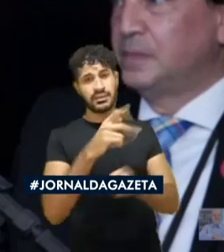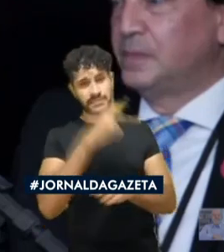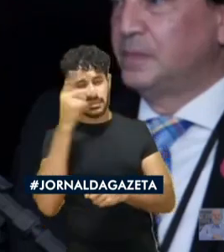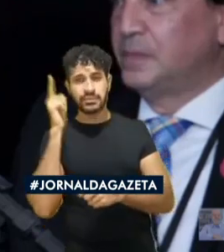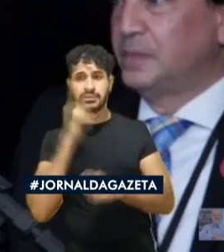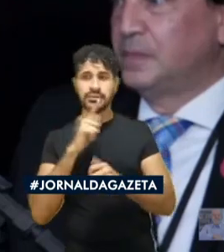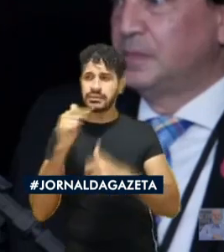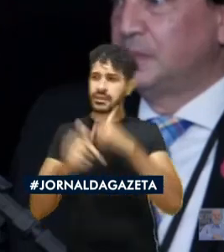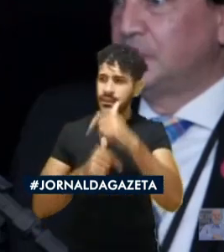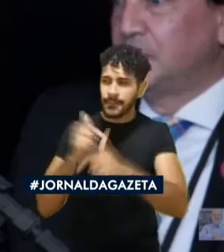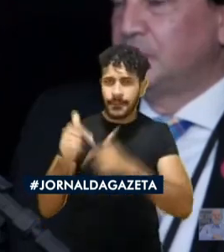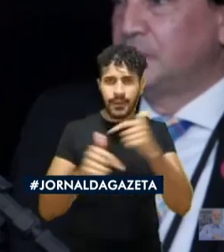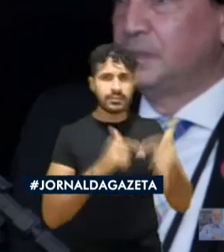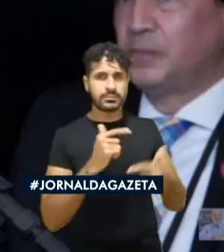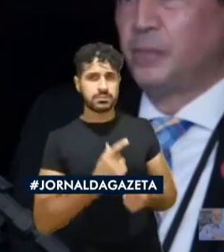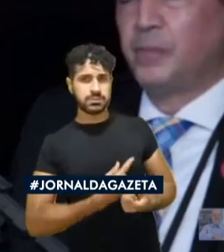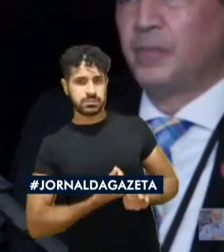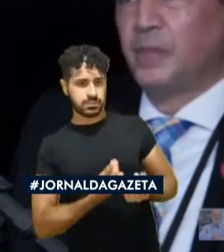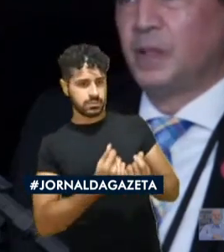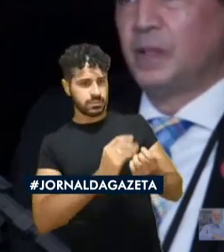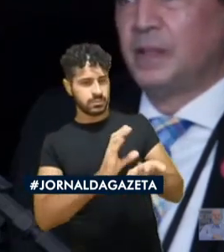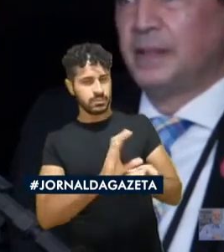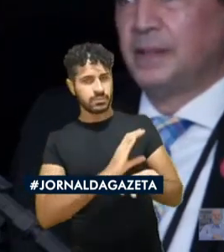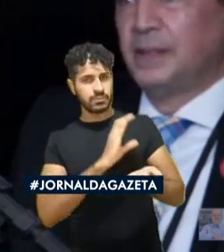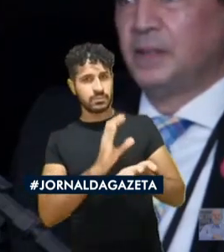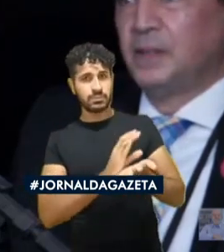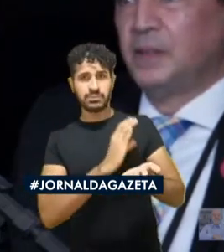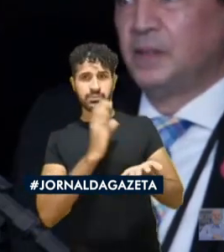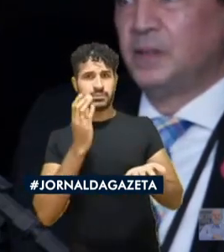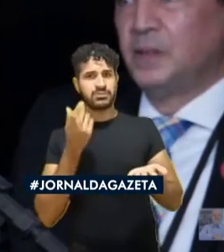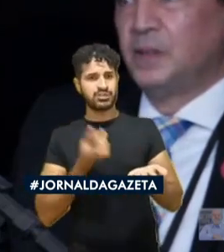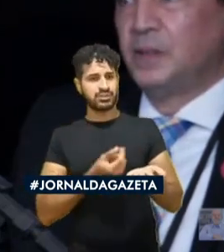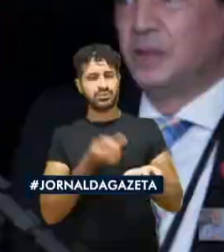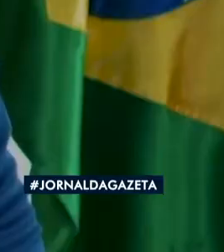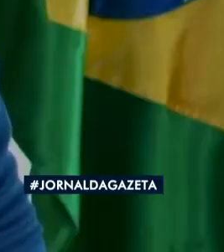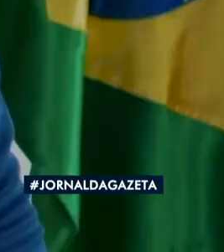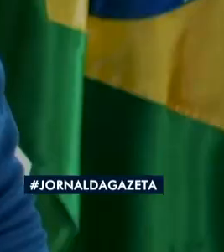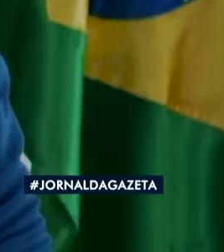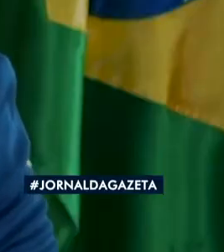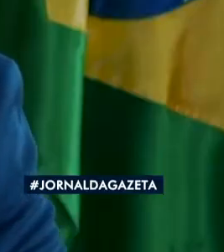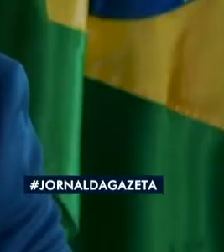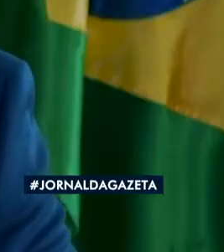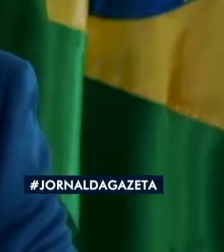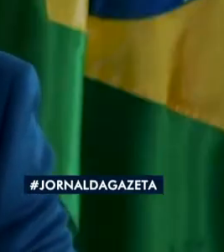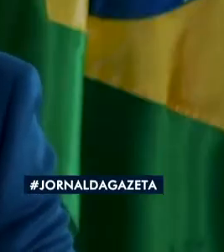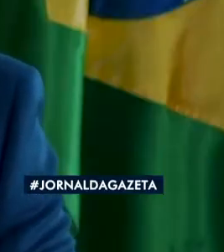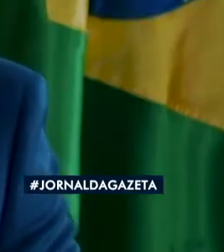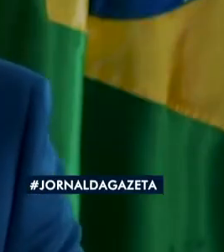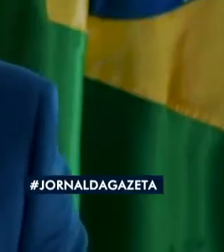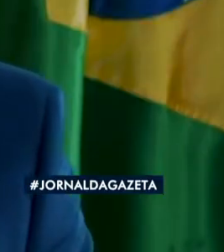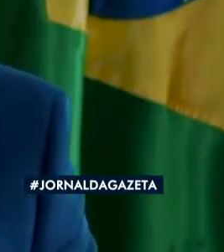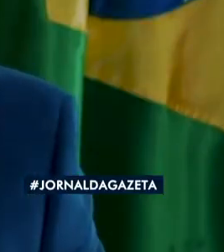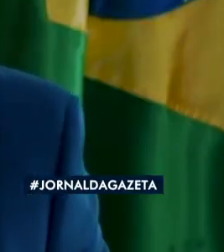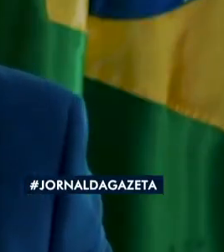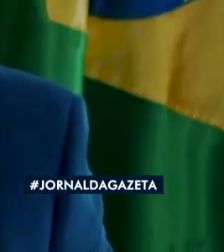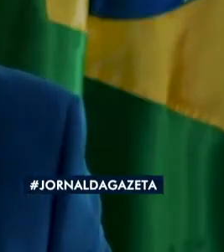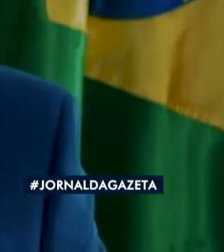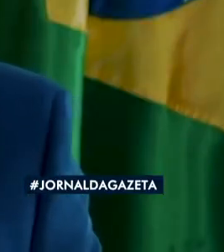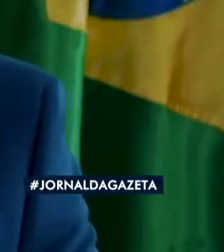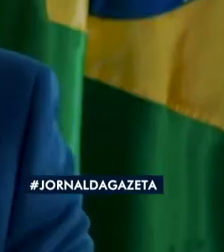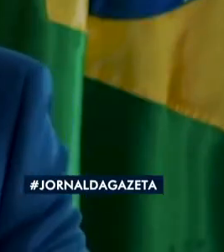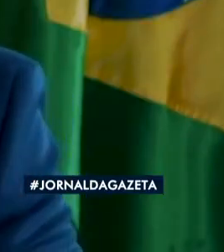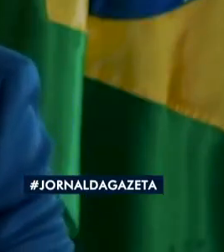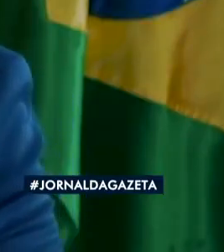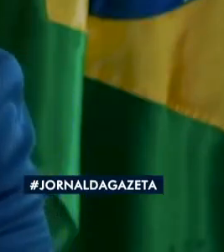do palanque e vá trabalhar e afirmou que essa tentação de dizer que o governo bolsonaro é péssimo em termos de